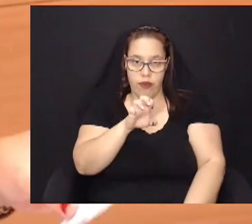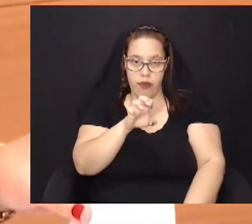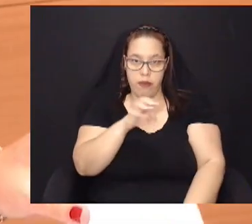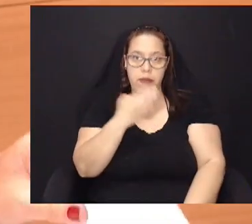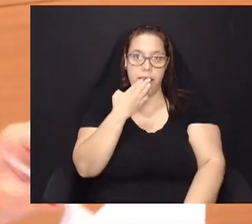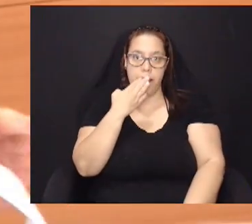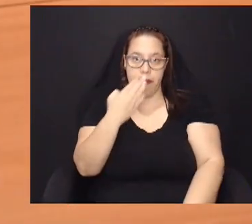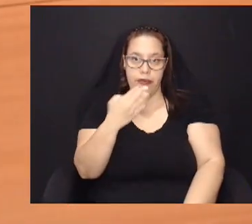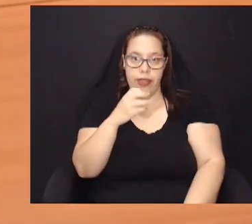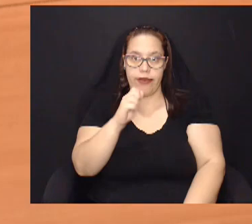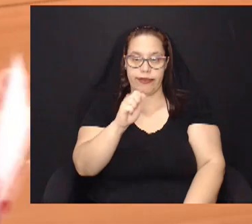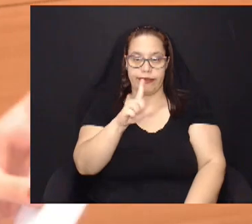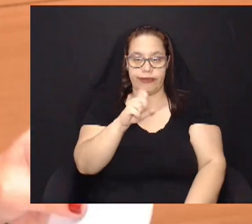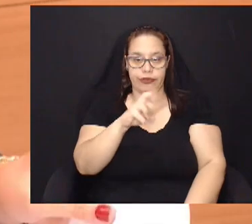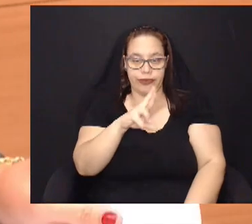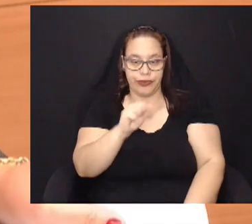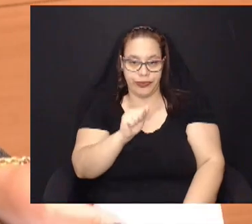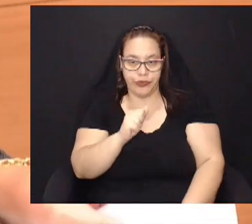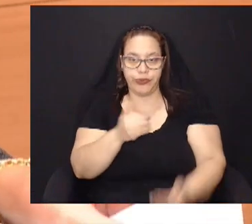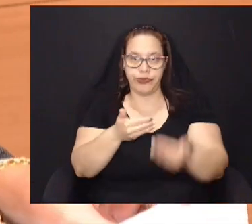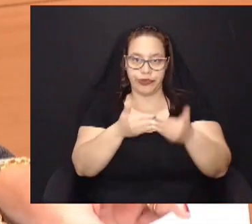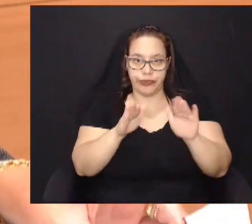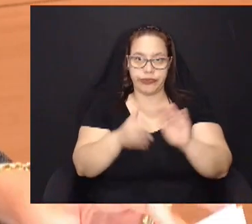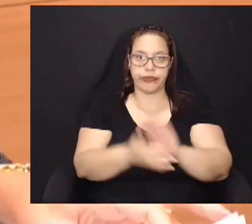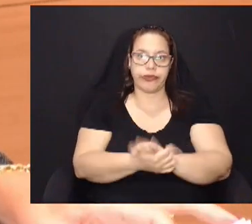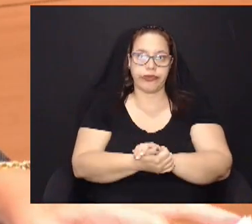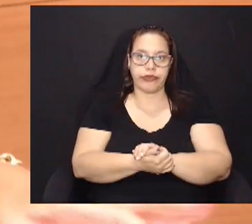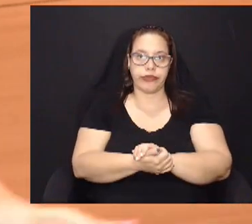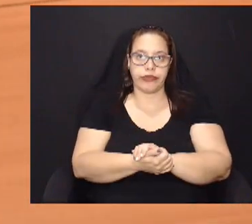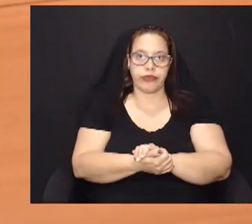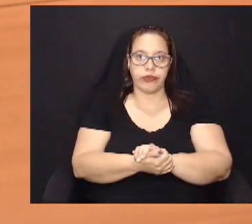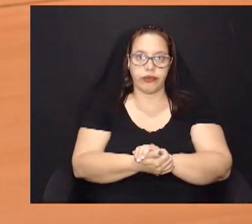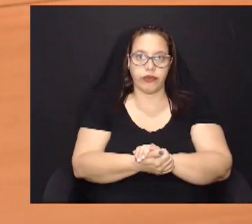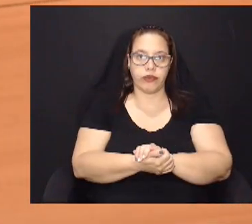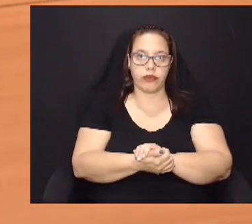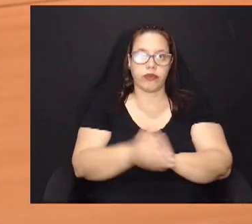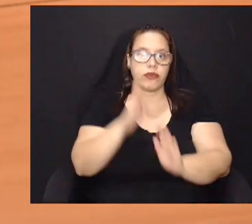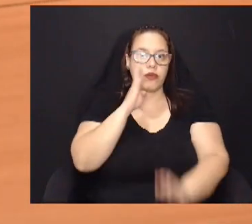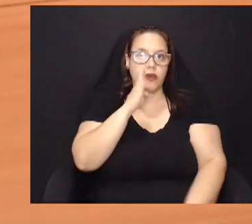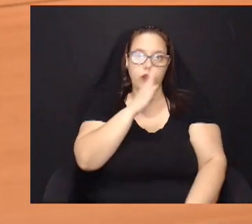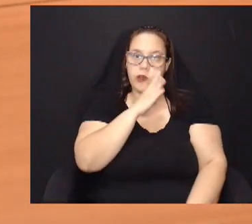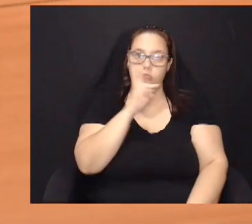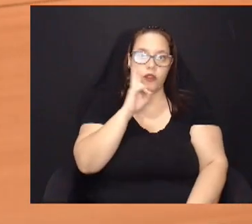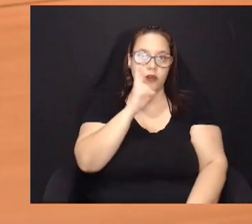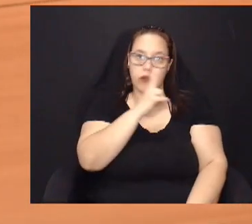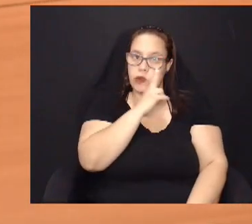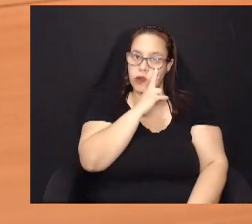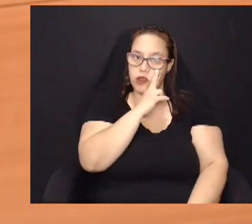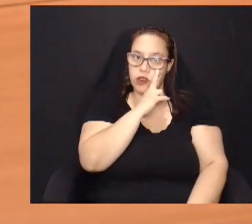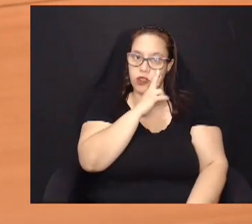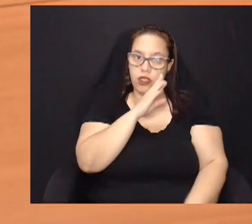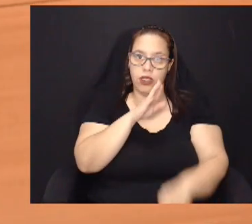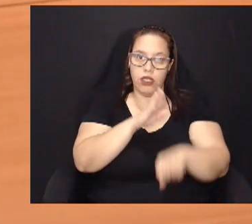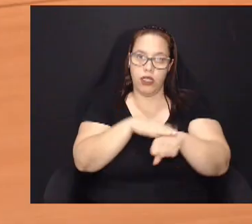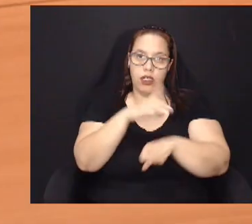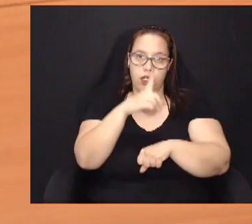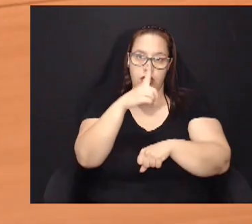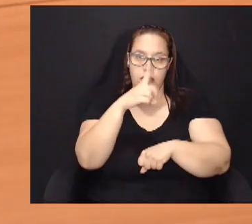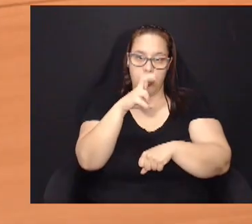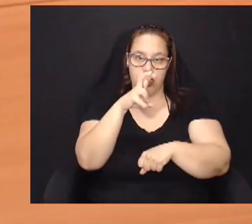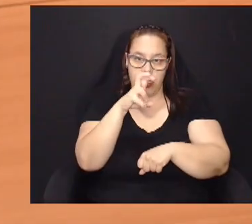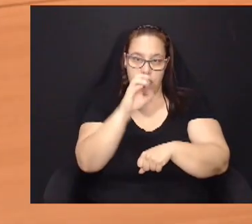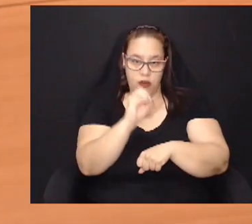para o alvará de funcionamento. Então, ficou bares e restaurantes com capacidades mais do que 150